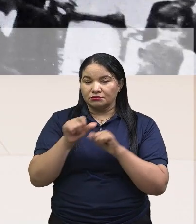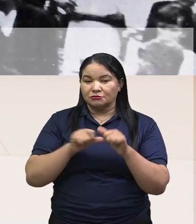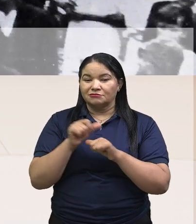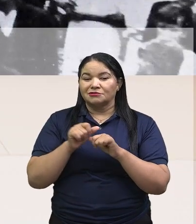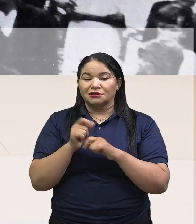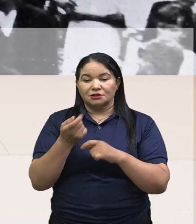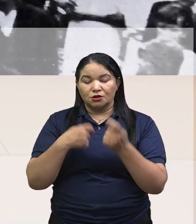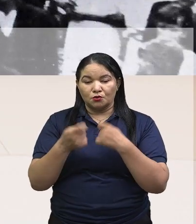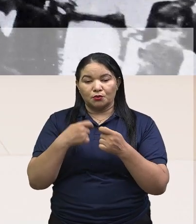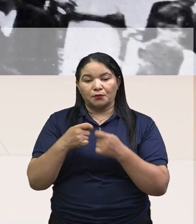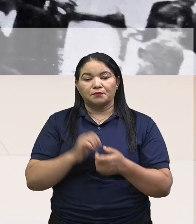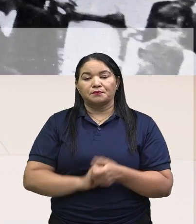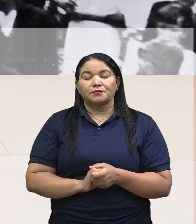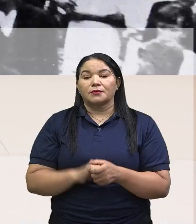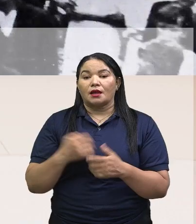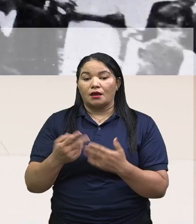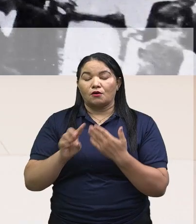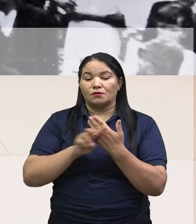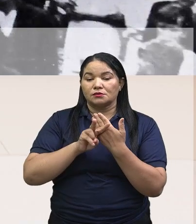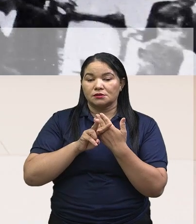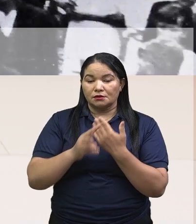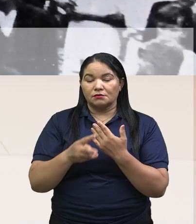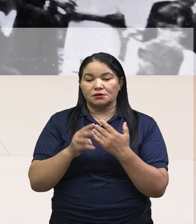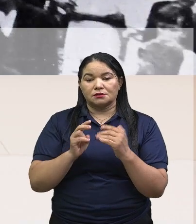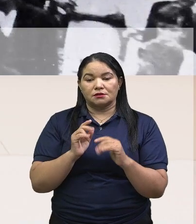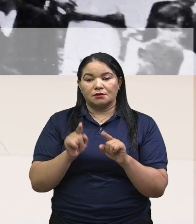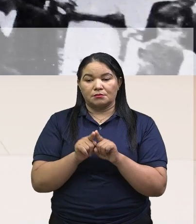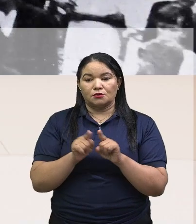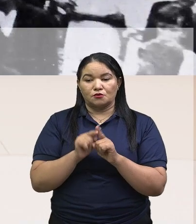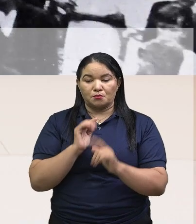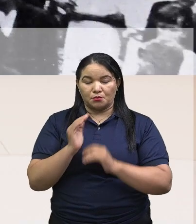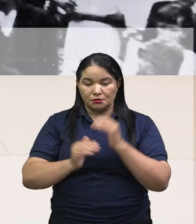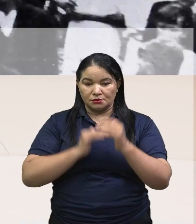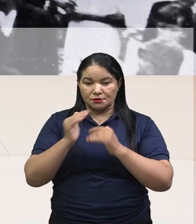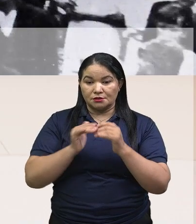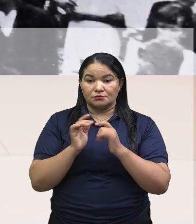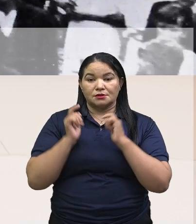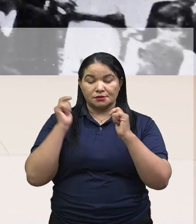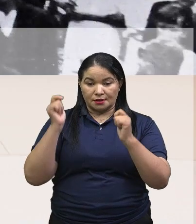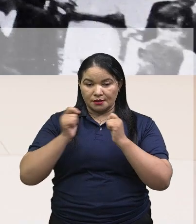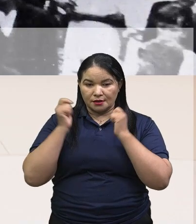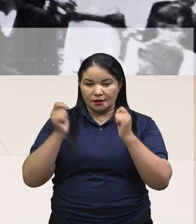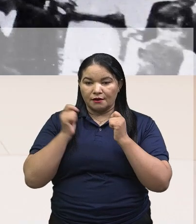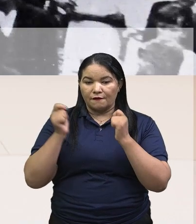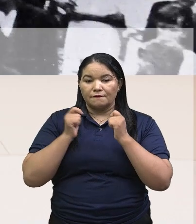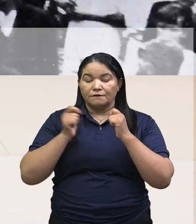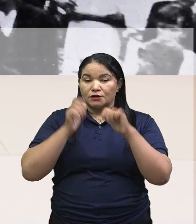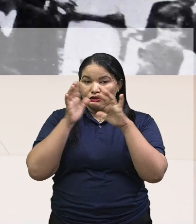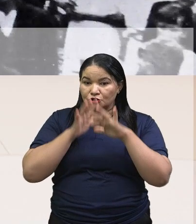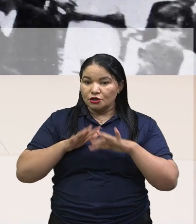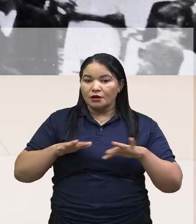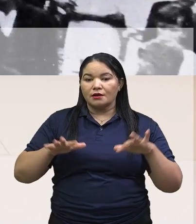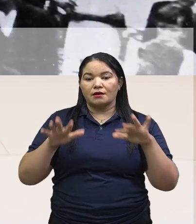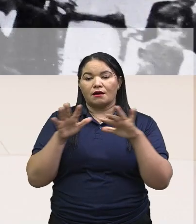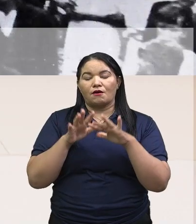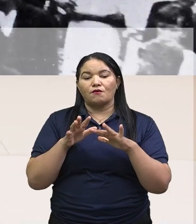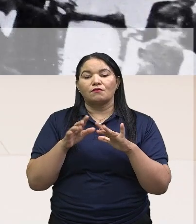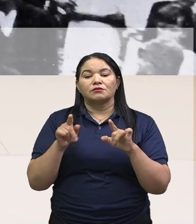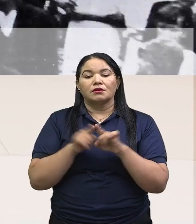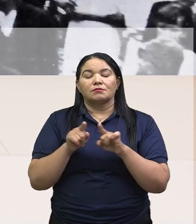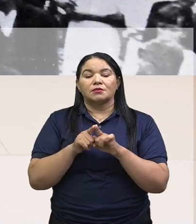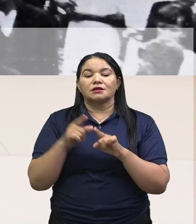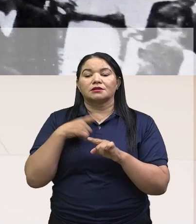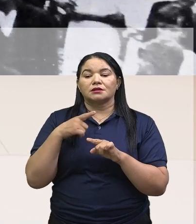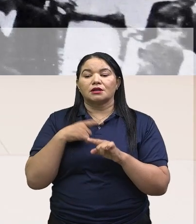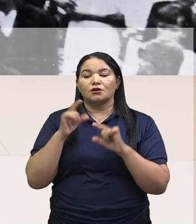Então, como consequência desse processo, dessa greve geral, você vai ter, além